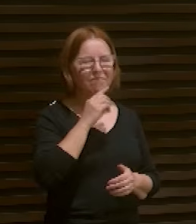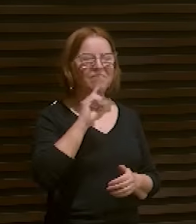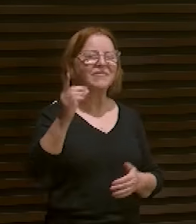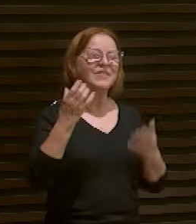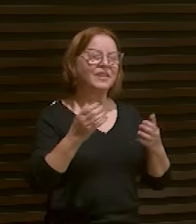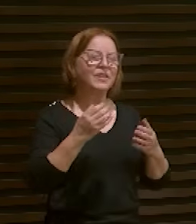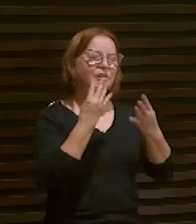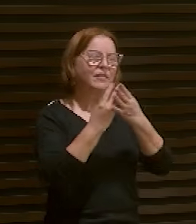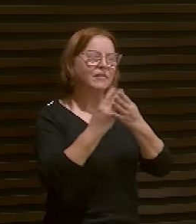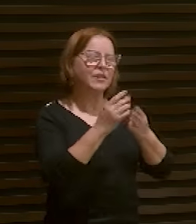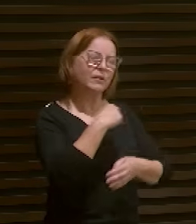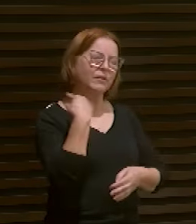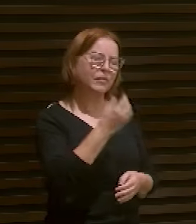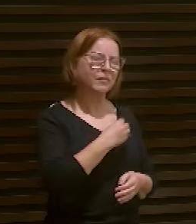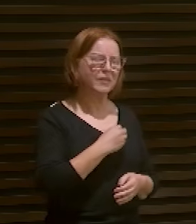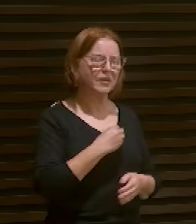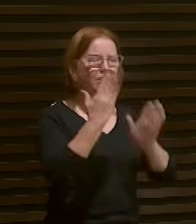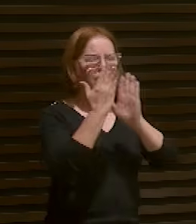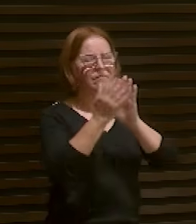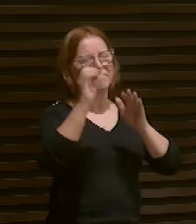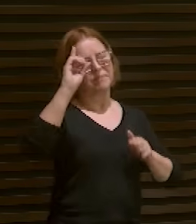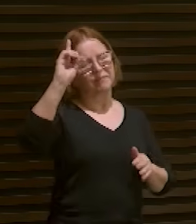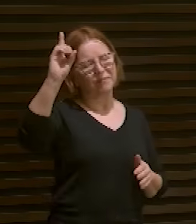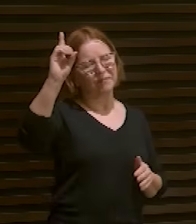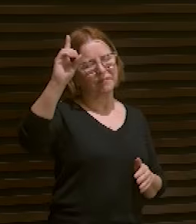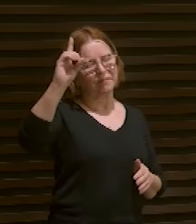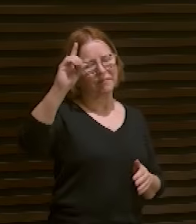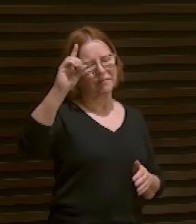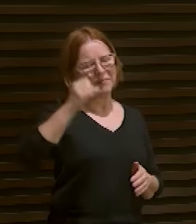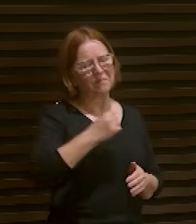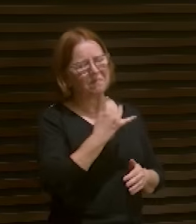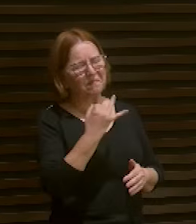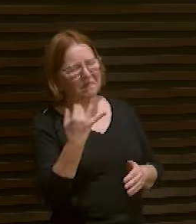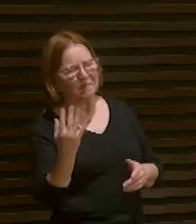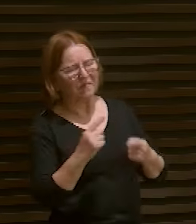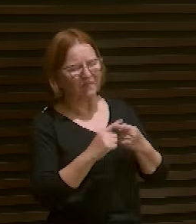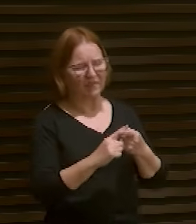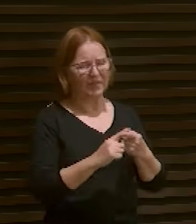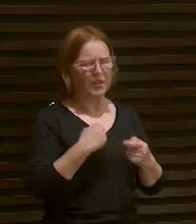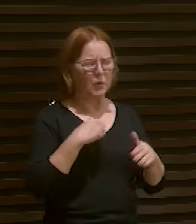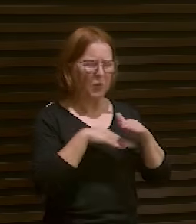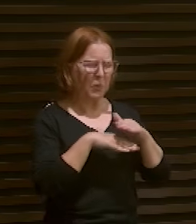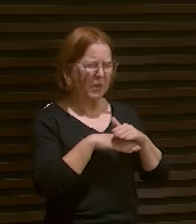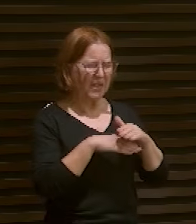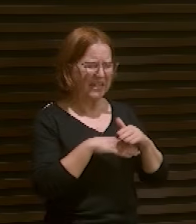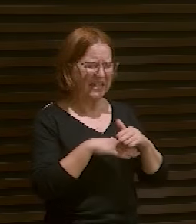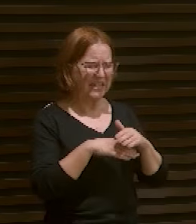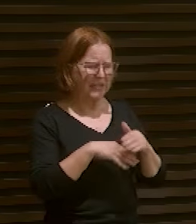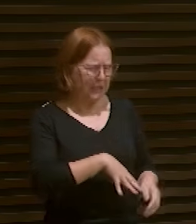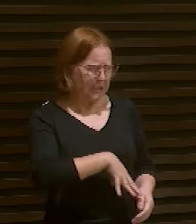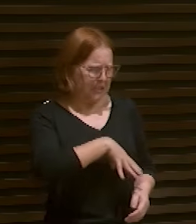queremos confessar o nosso pecado diante de Ti, Pai. Quantas vezes eu tenho guardado